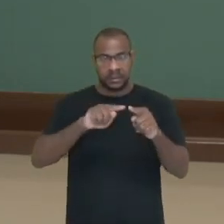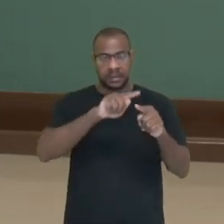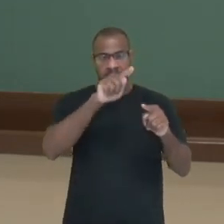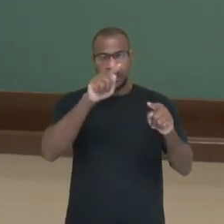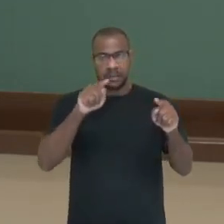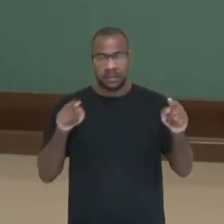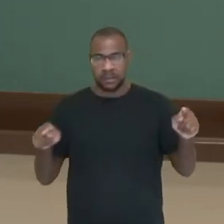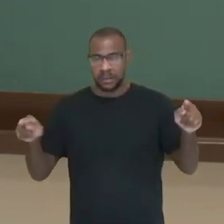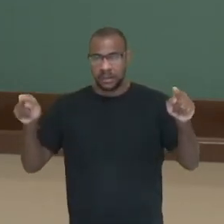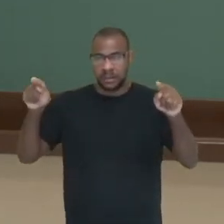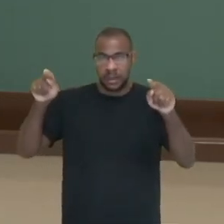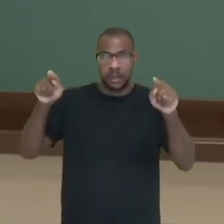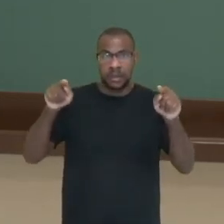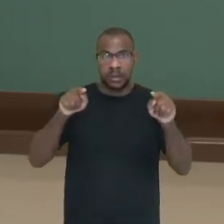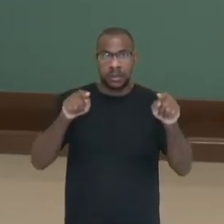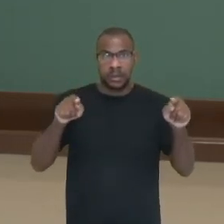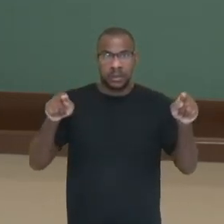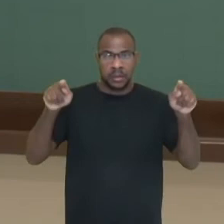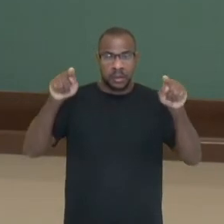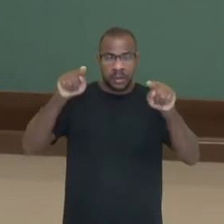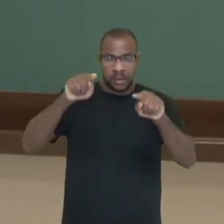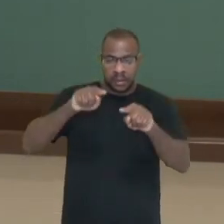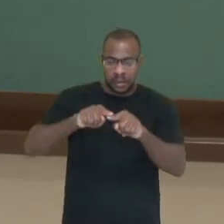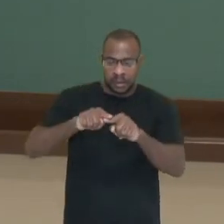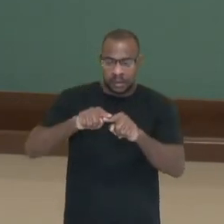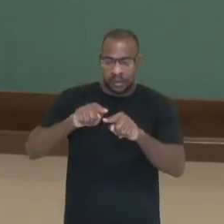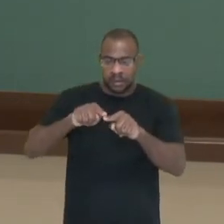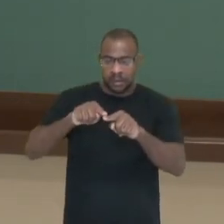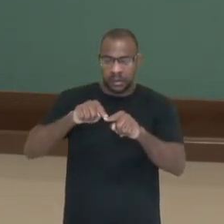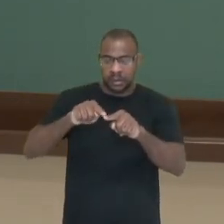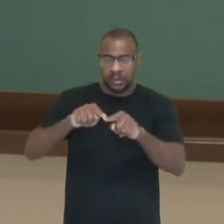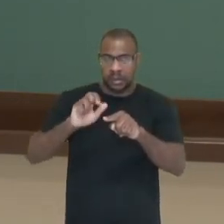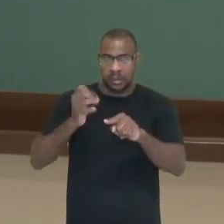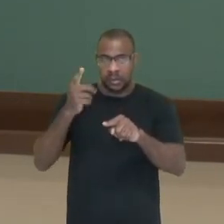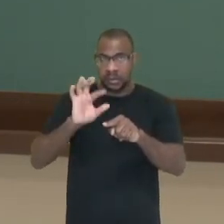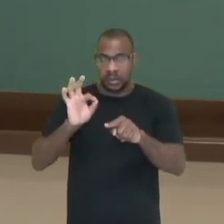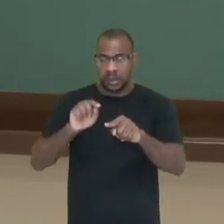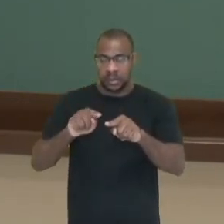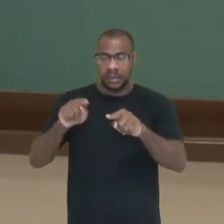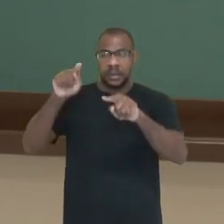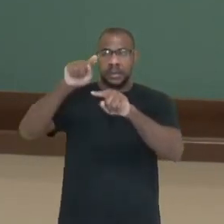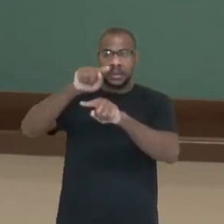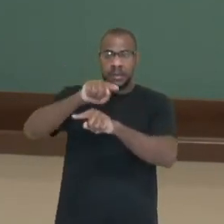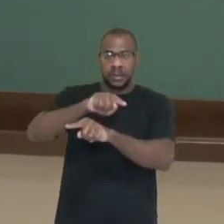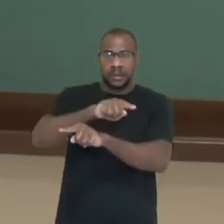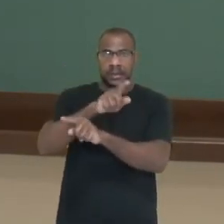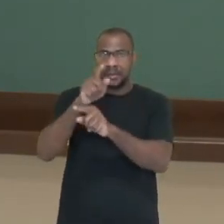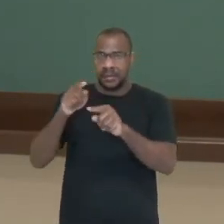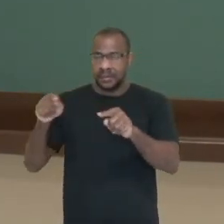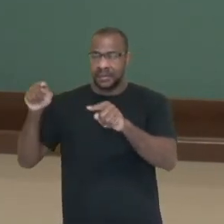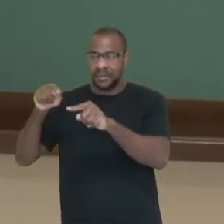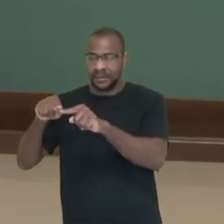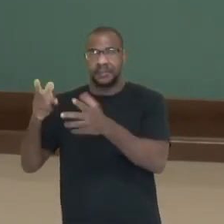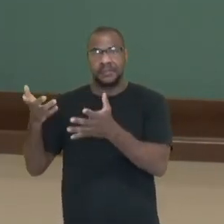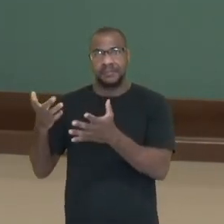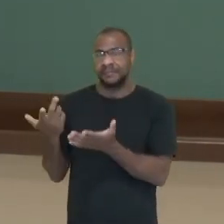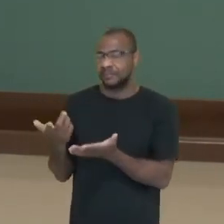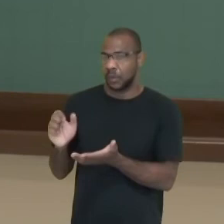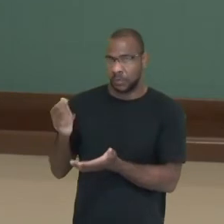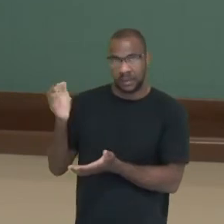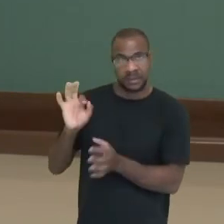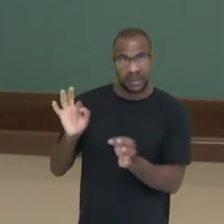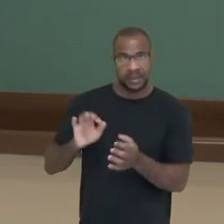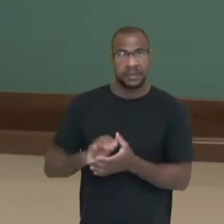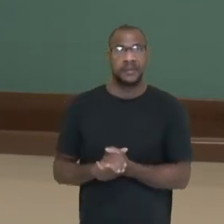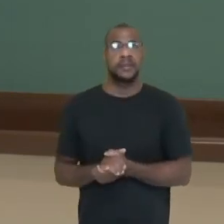que chutar, por exemplo, com certeza teria que chutar onde os ventres estão acontecendo.